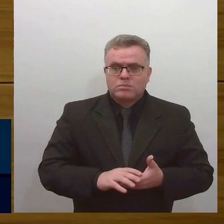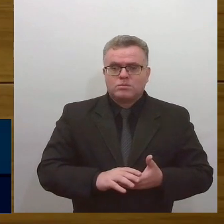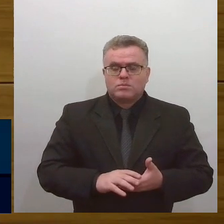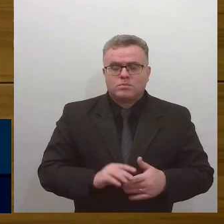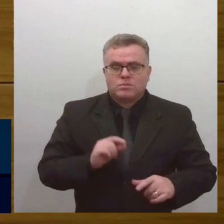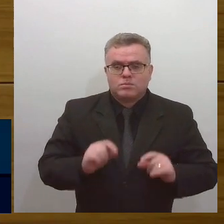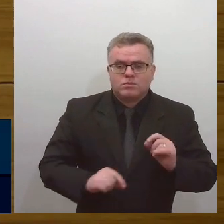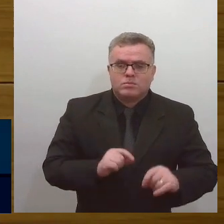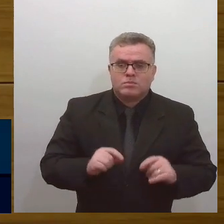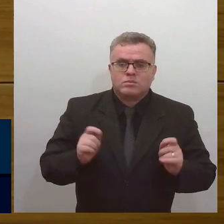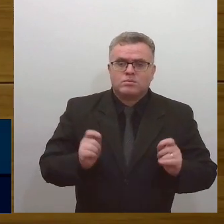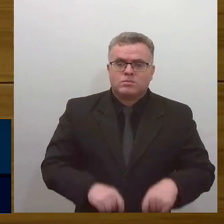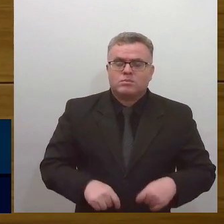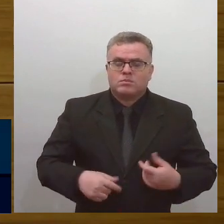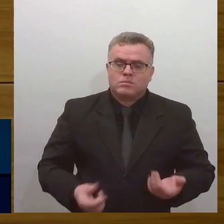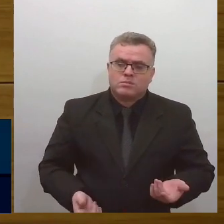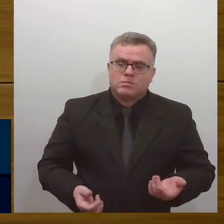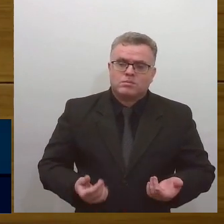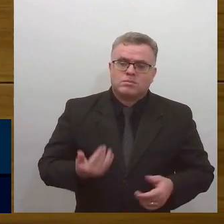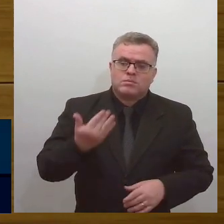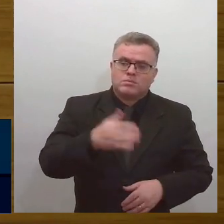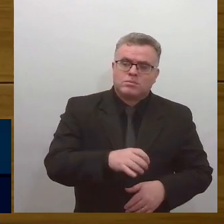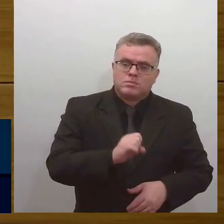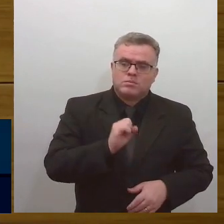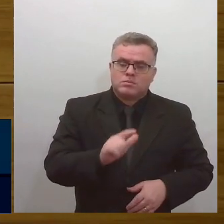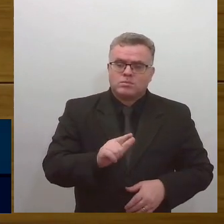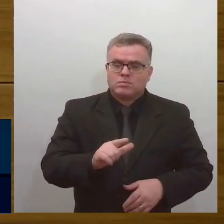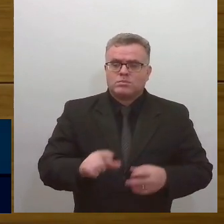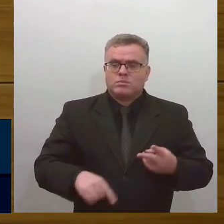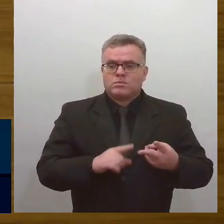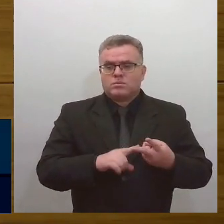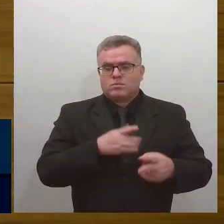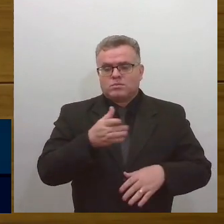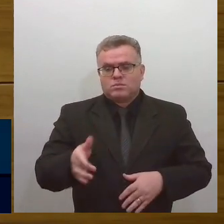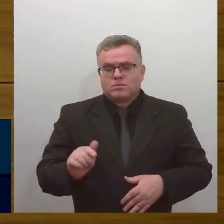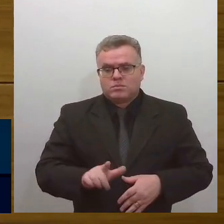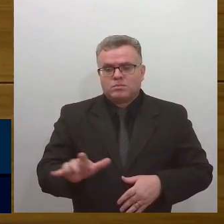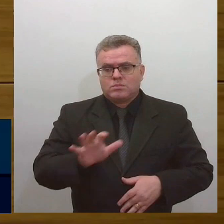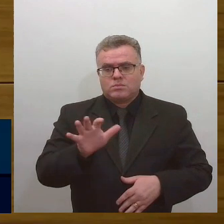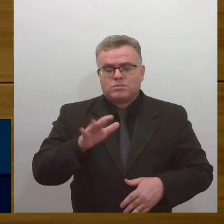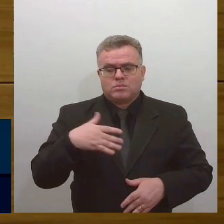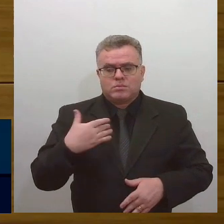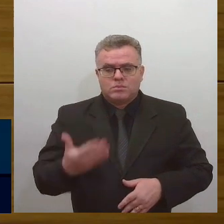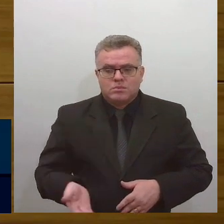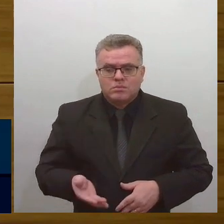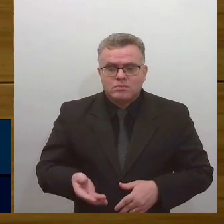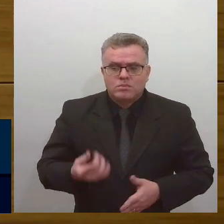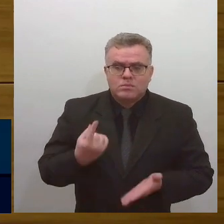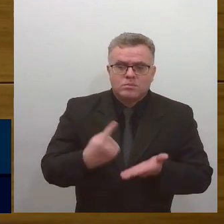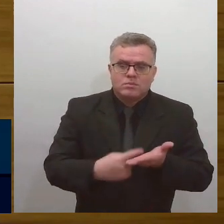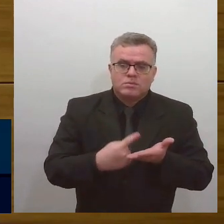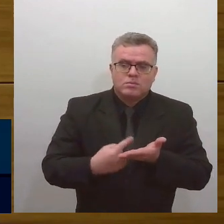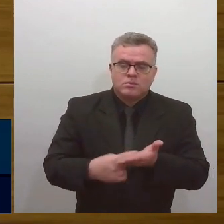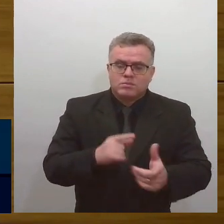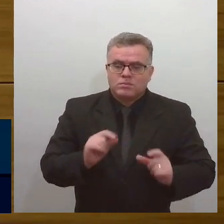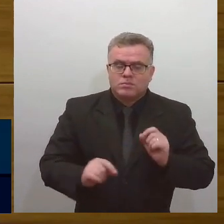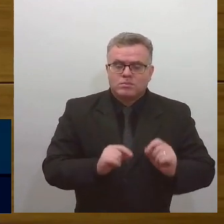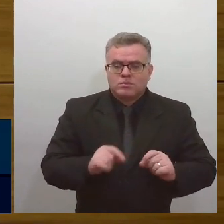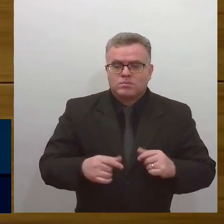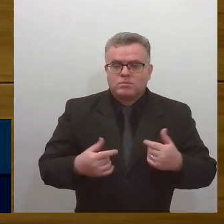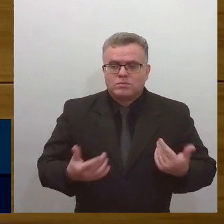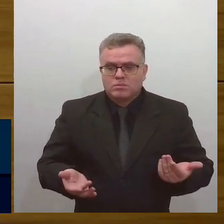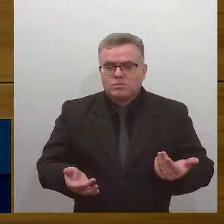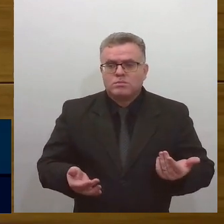de salgado você chega próximo a lagarto lagarto você deriva faz uma uma variante por assim dizer um anel